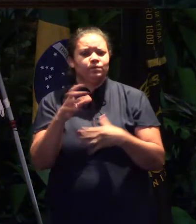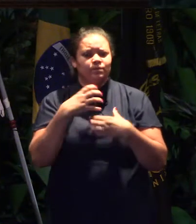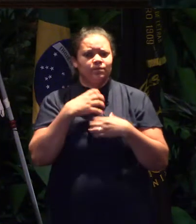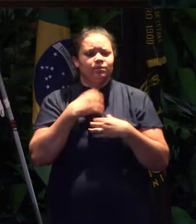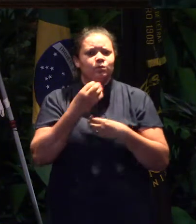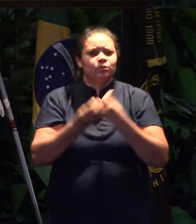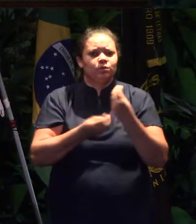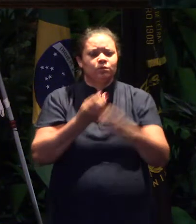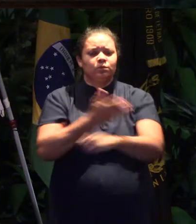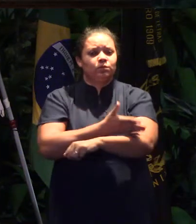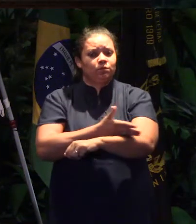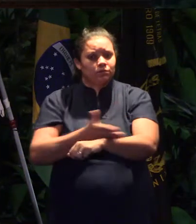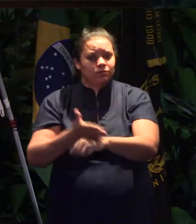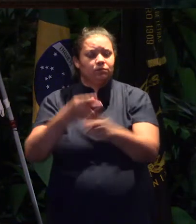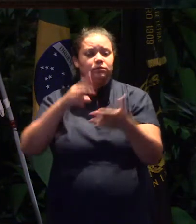de leitura,